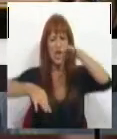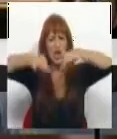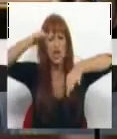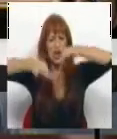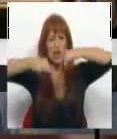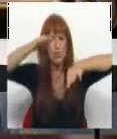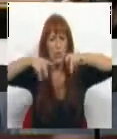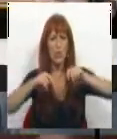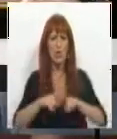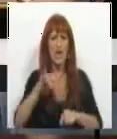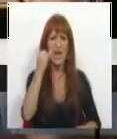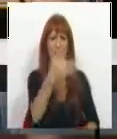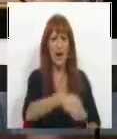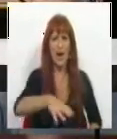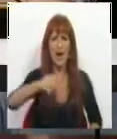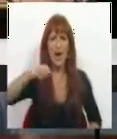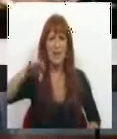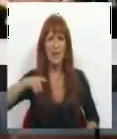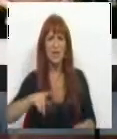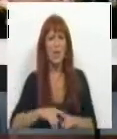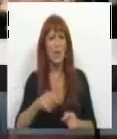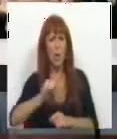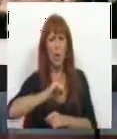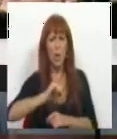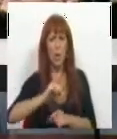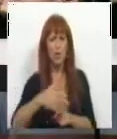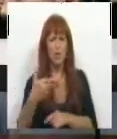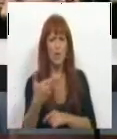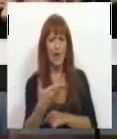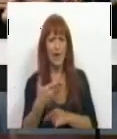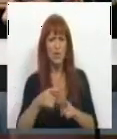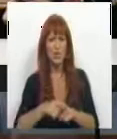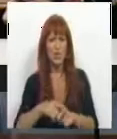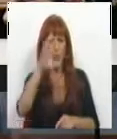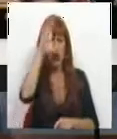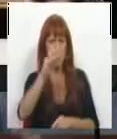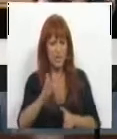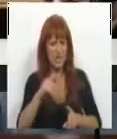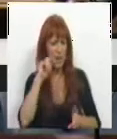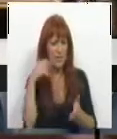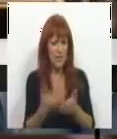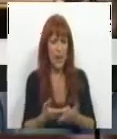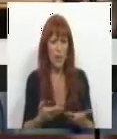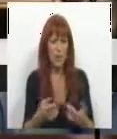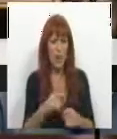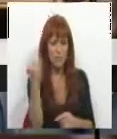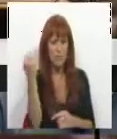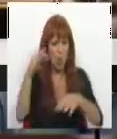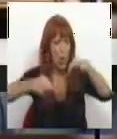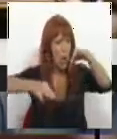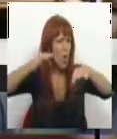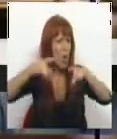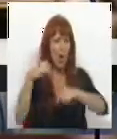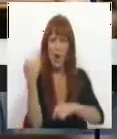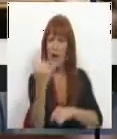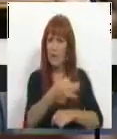instrumentalize as IPSS contra os direitos que o Estado deve garantir e que se instrumentalize